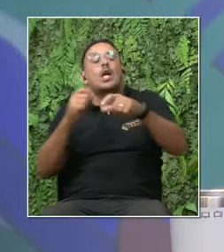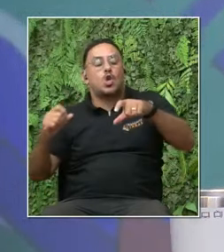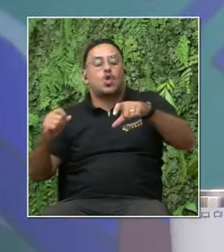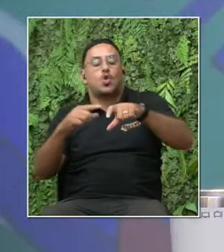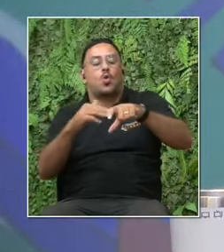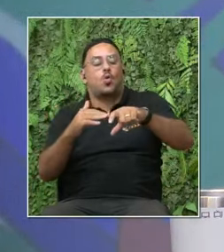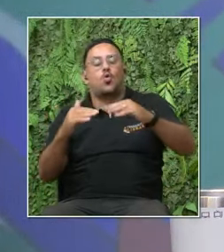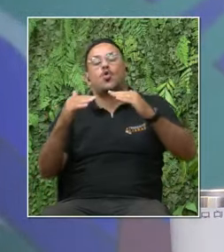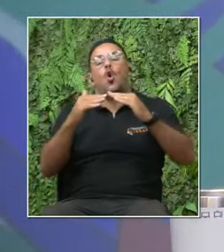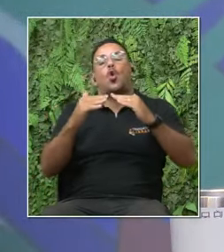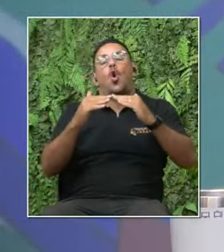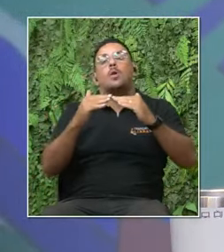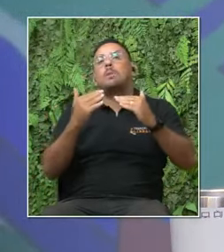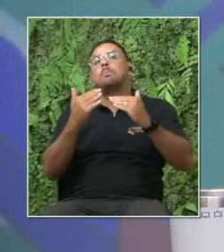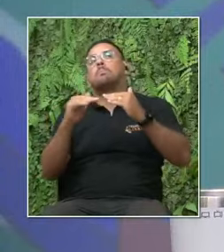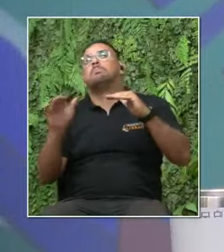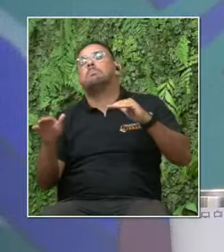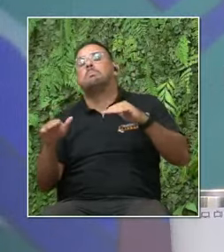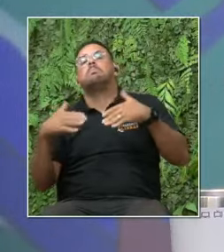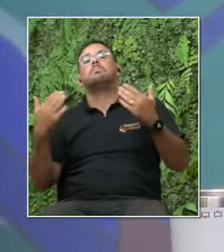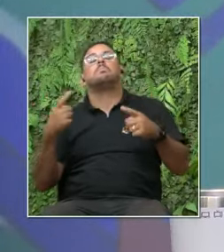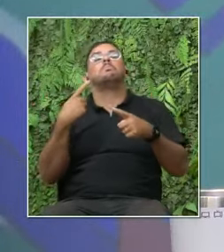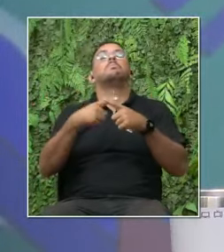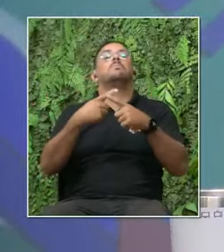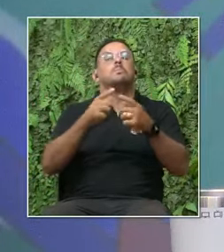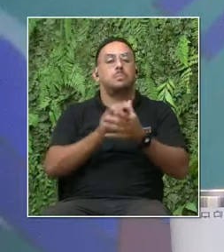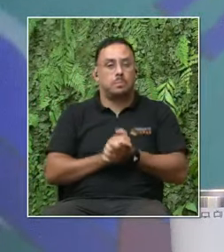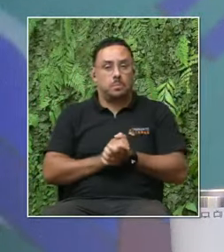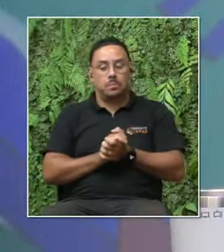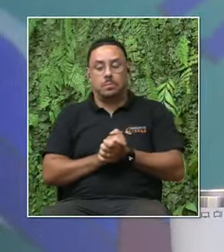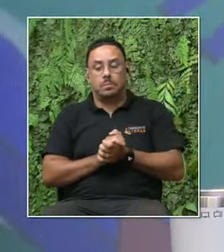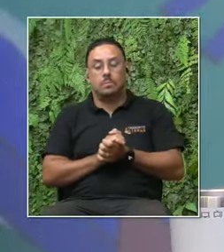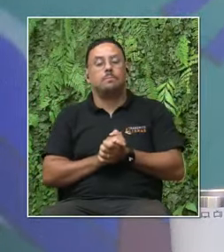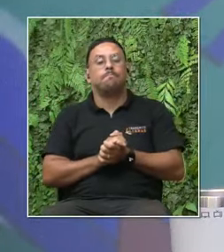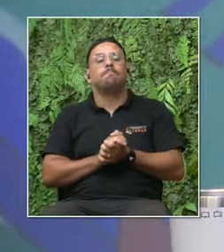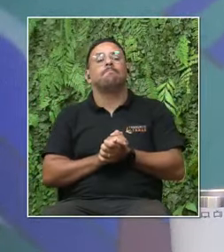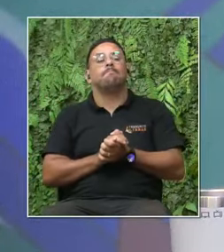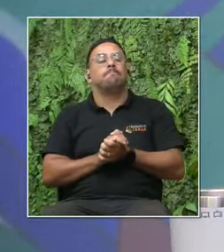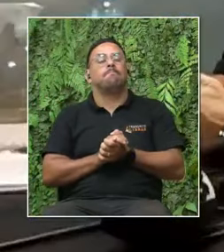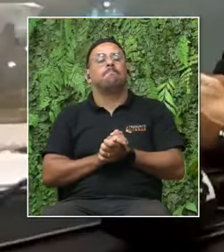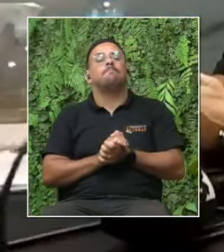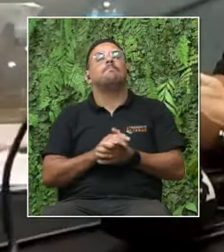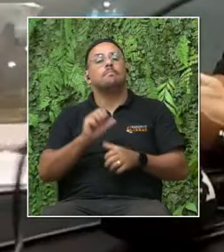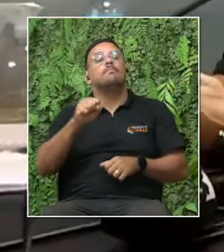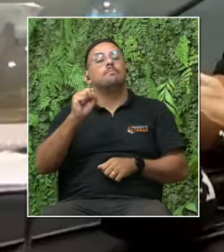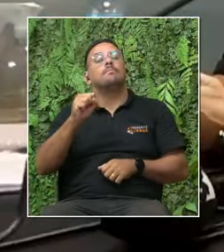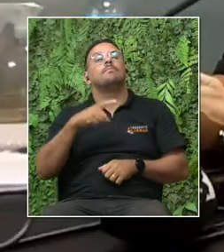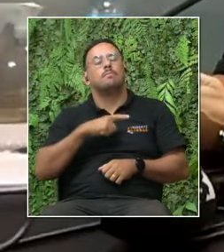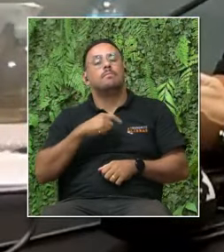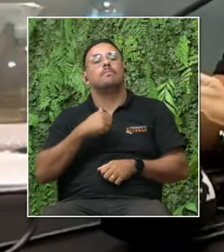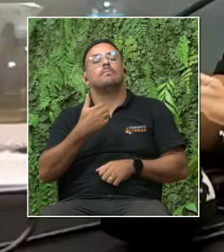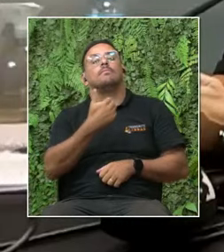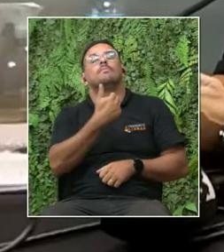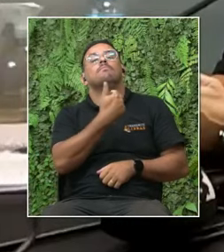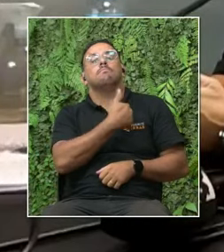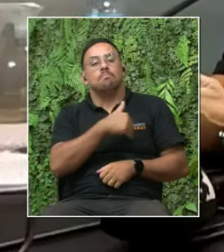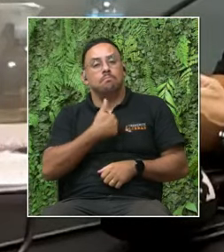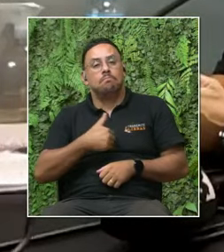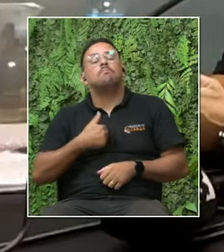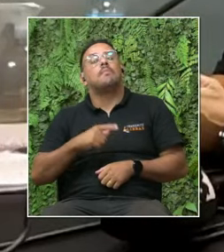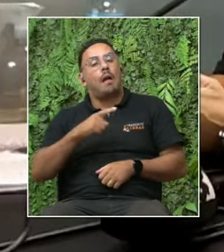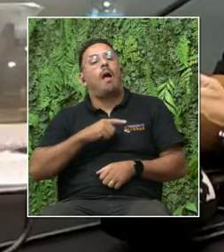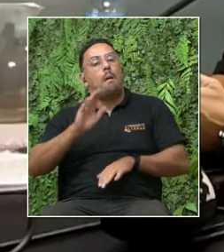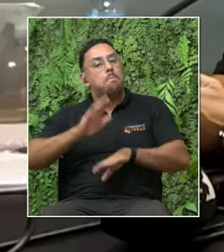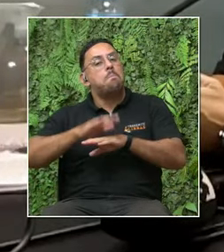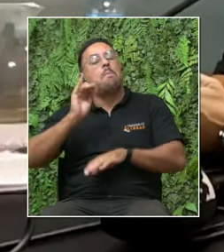concordas Disc cordas E por quê esteve sim o Atlético criou mais oportunidades